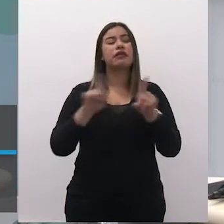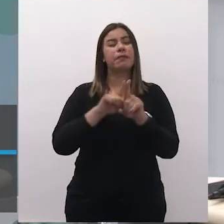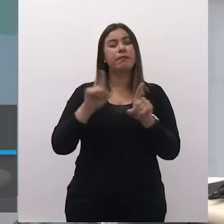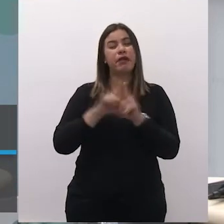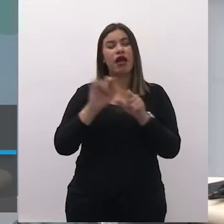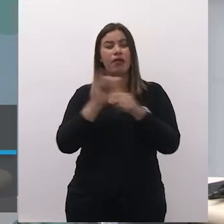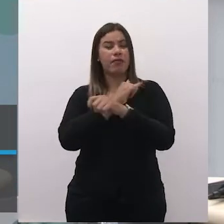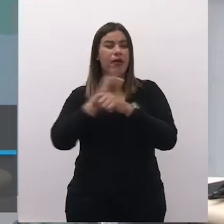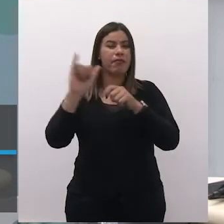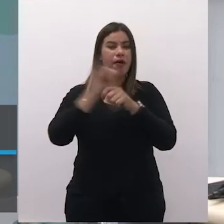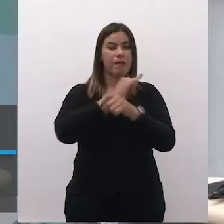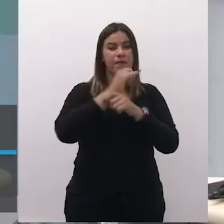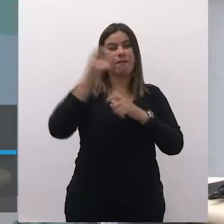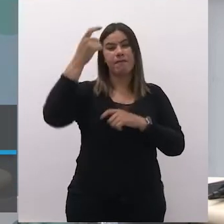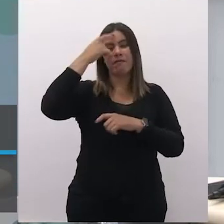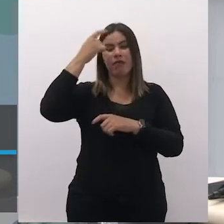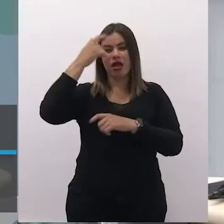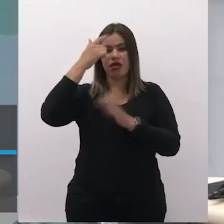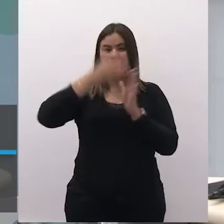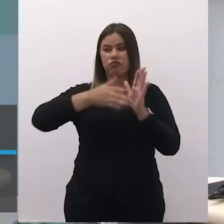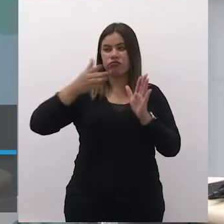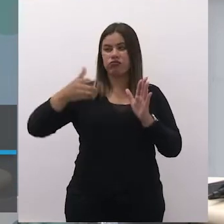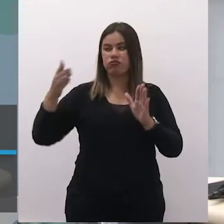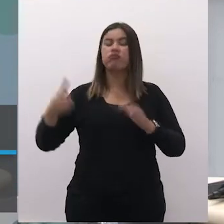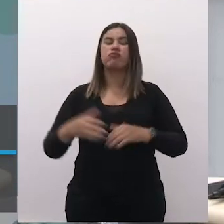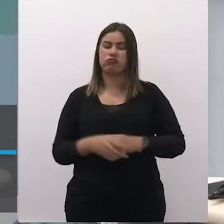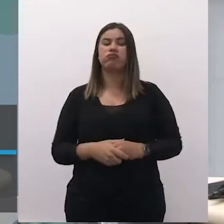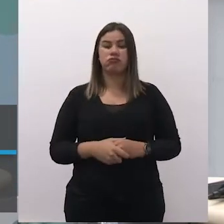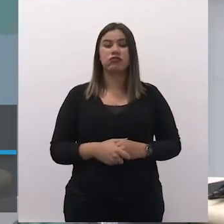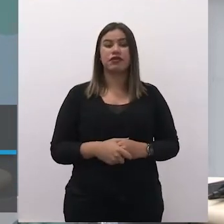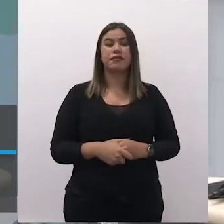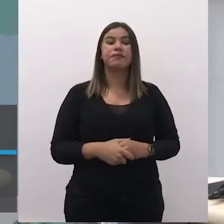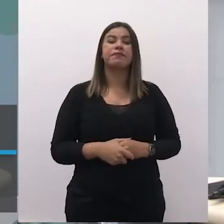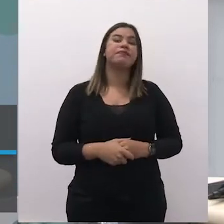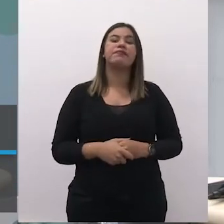mentais pré-existentes. Terceiro ponto é a